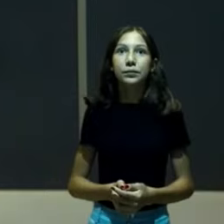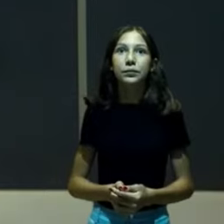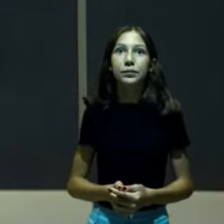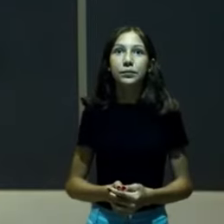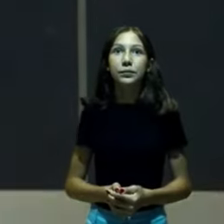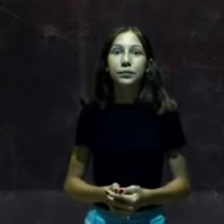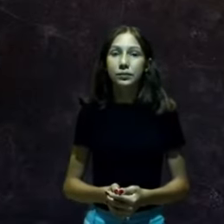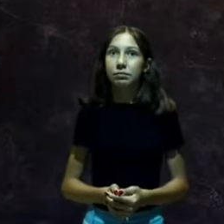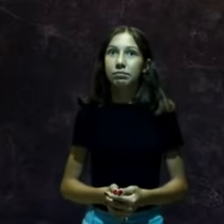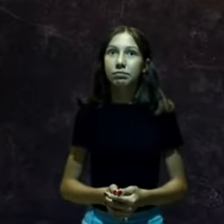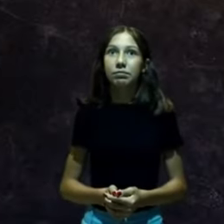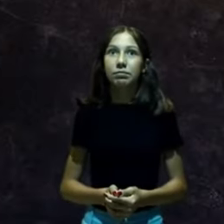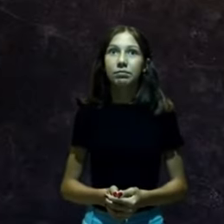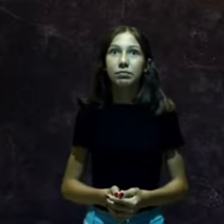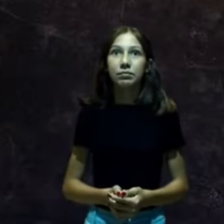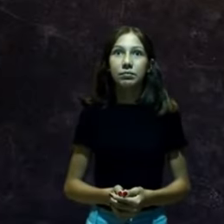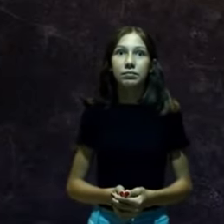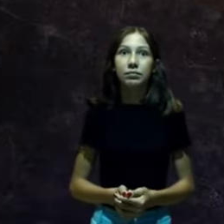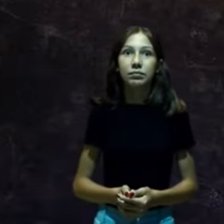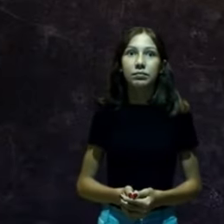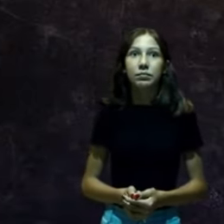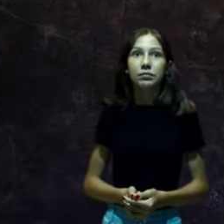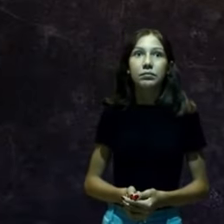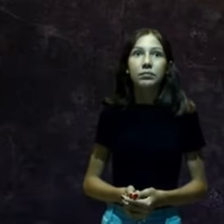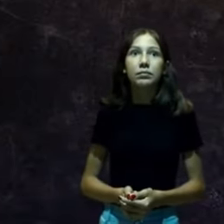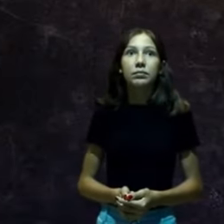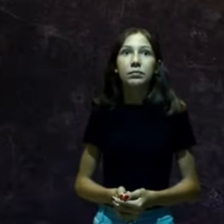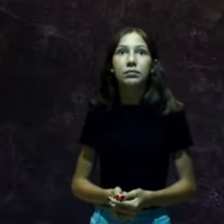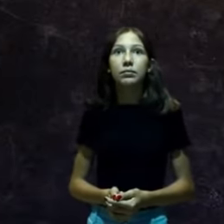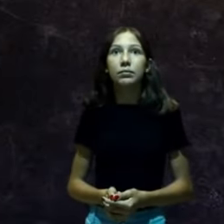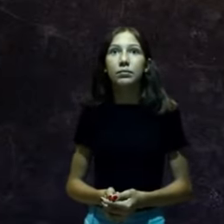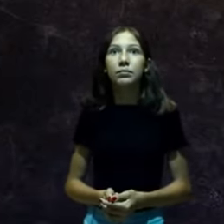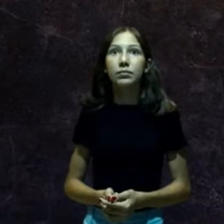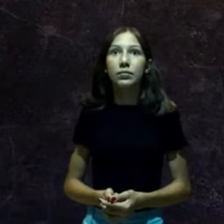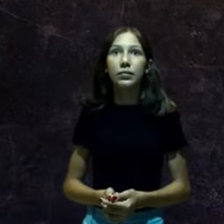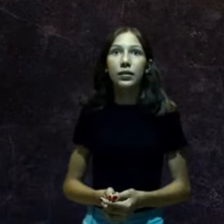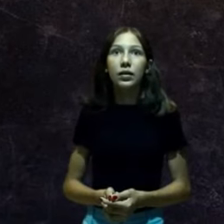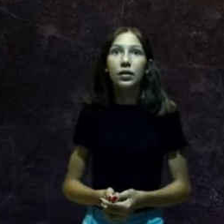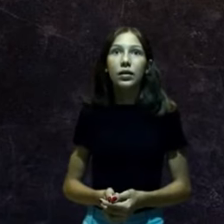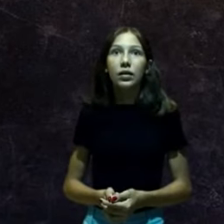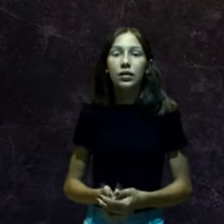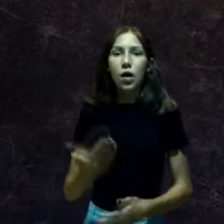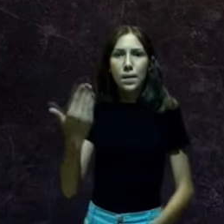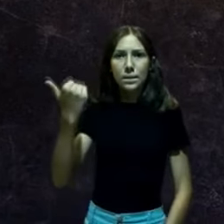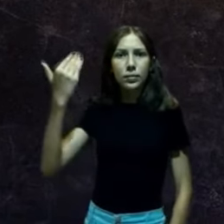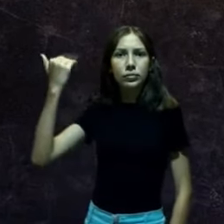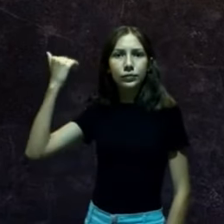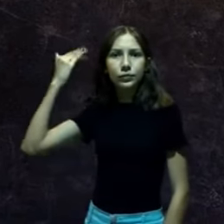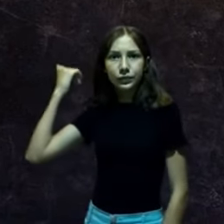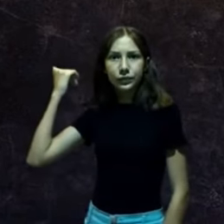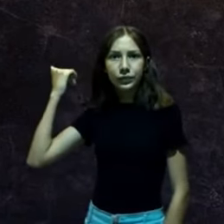11 de Coríntios. Isso. 5 vezes recebi dos judeus